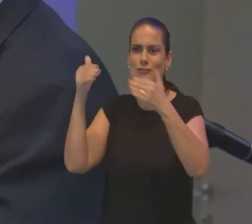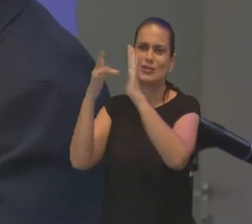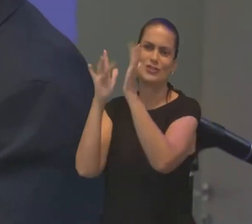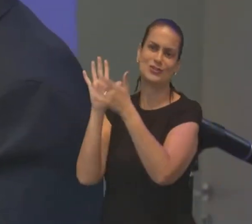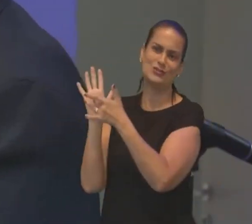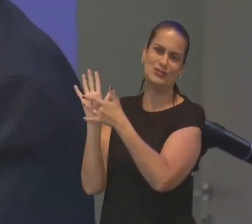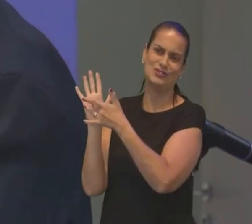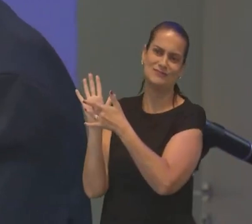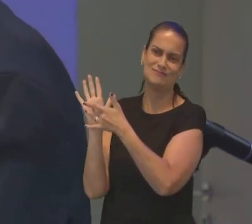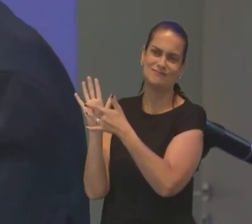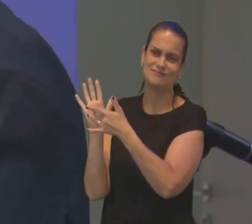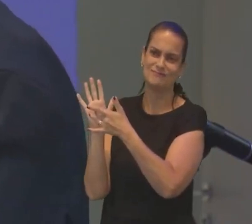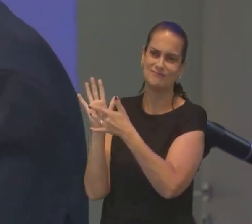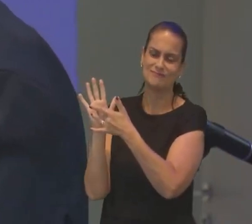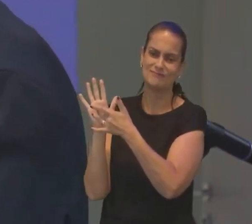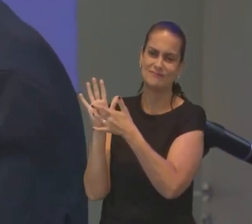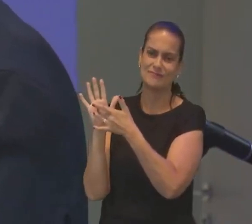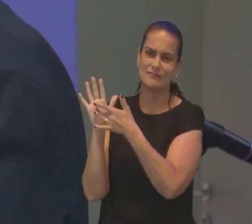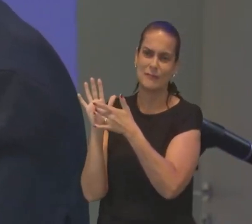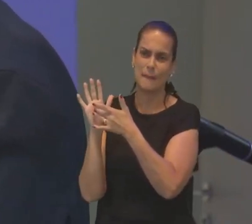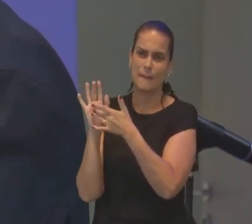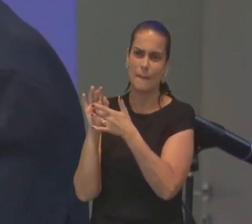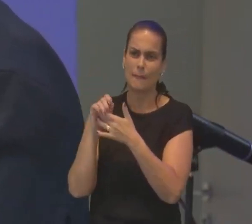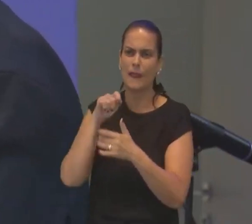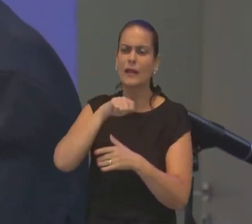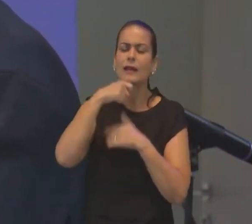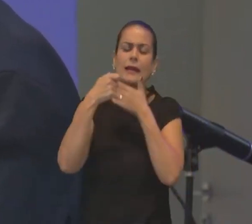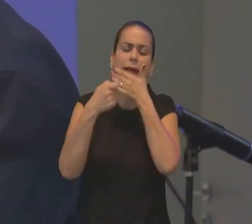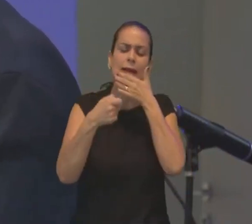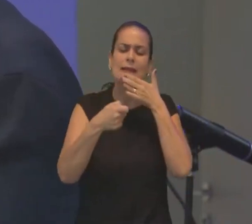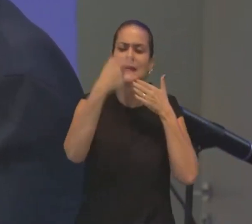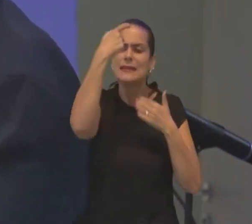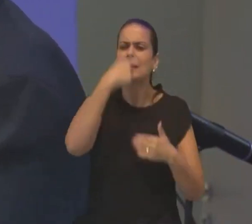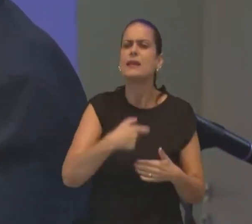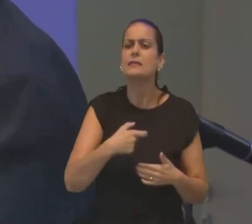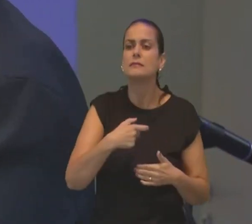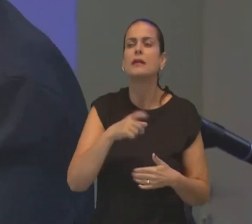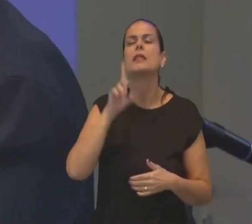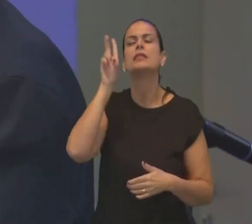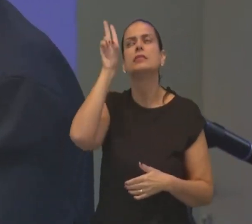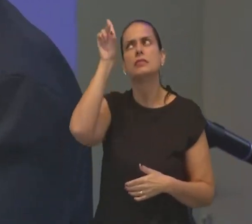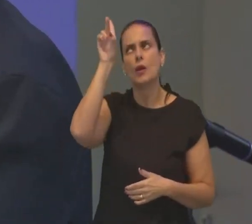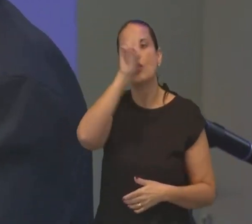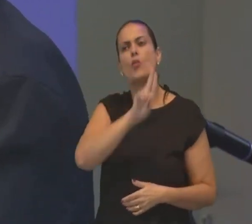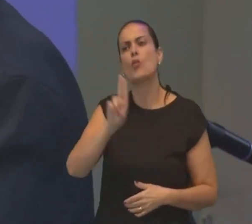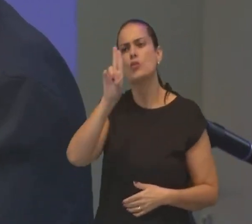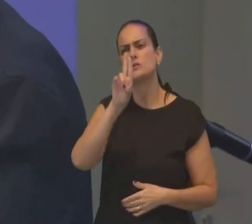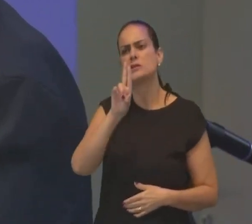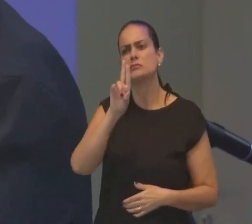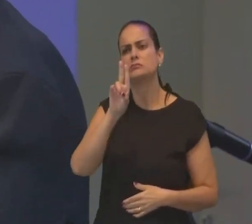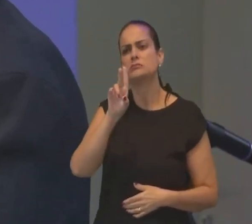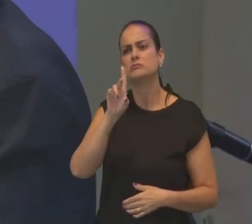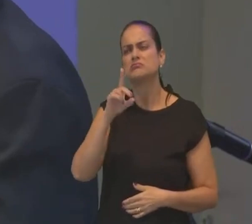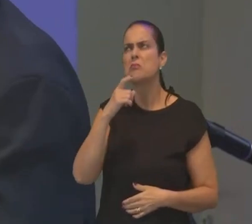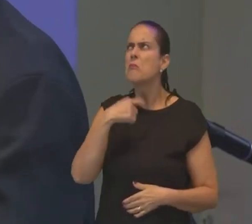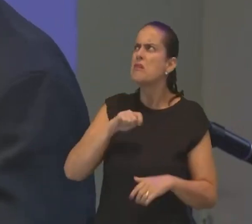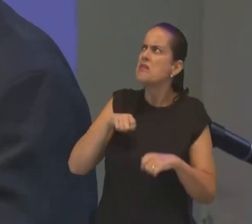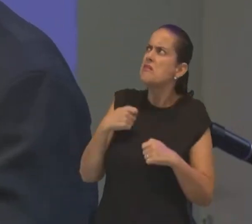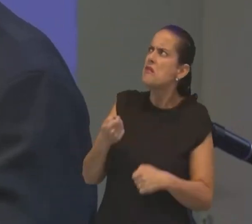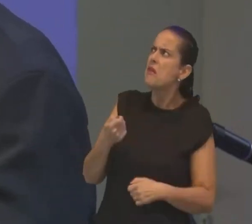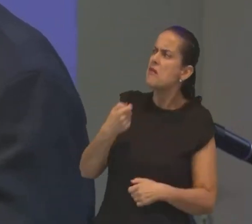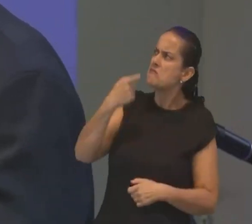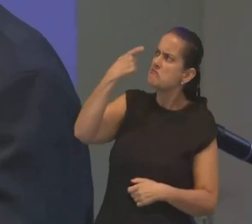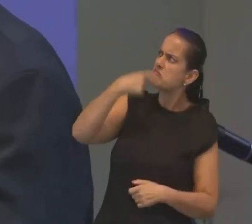para Jesus. Quem sou eu? Mas Deus usa. Quem é você? Mas Deus